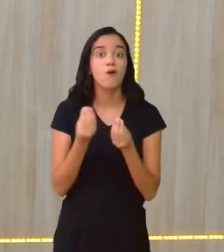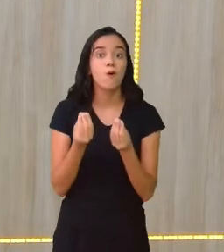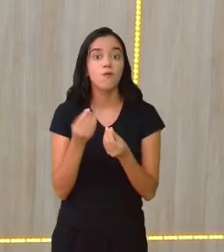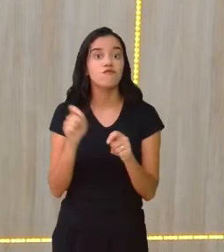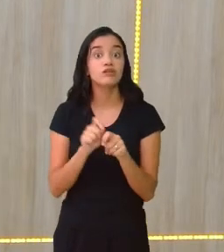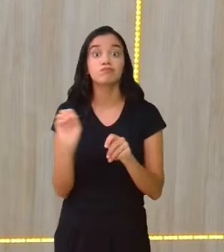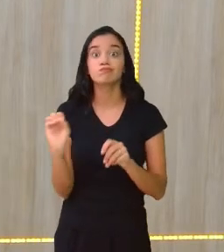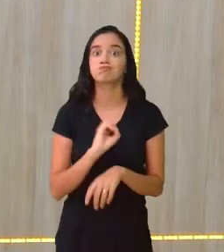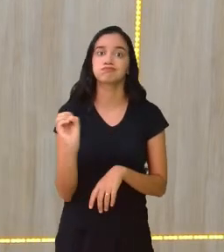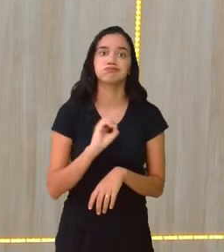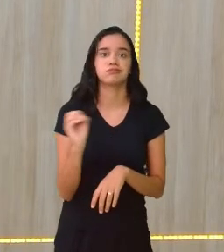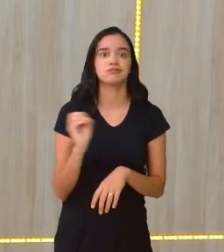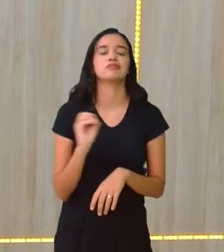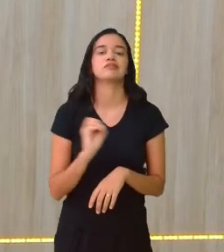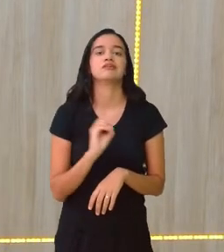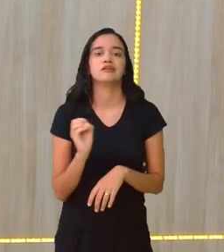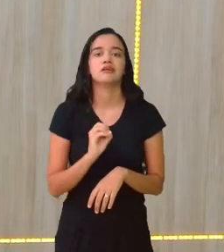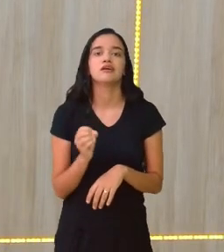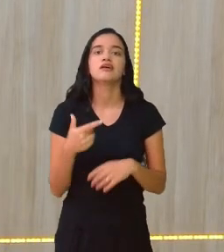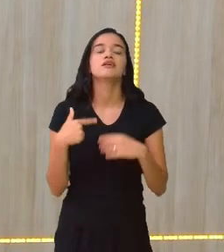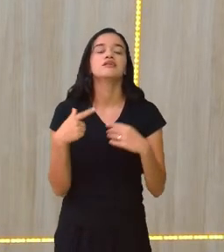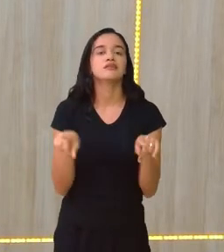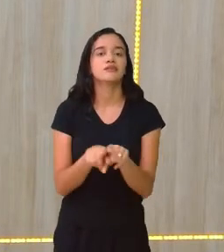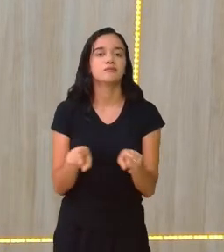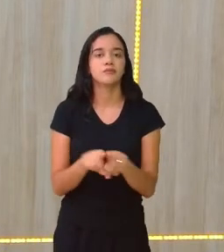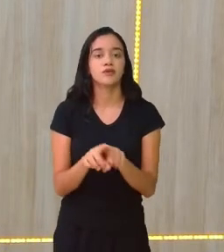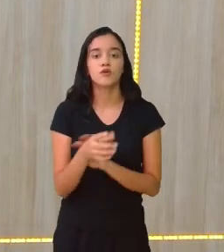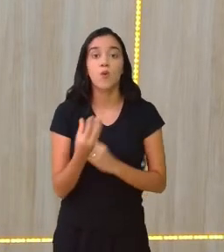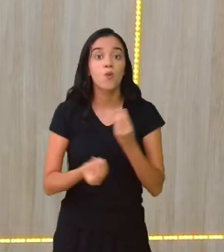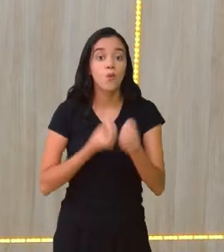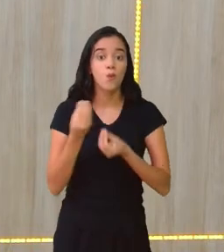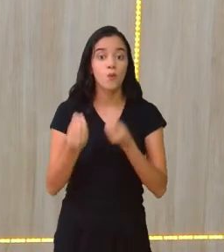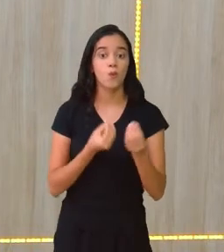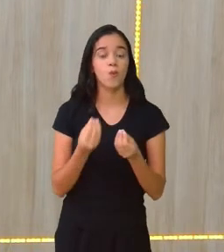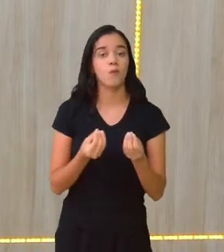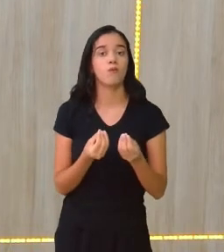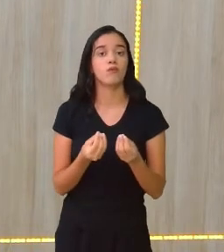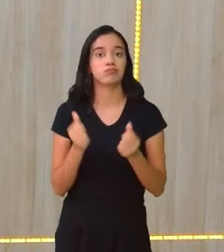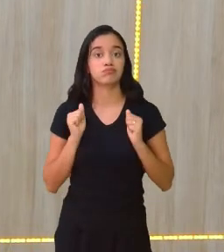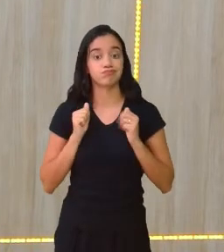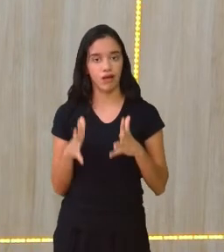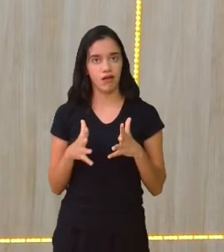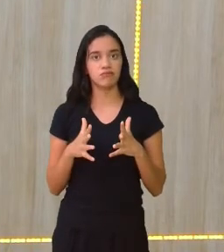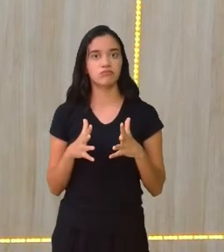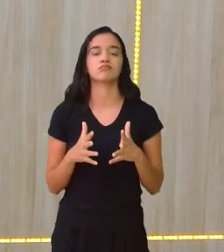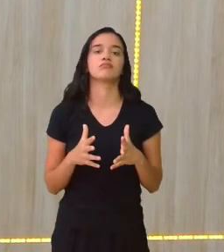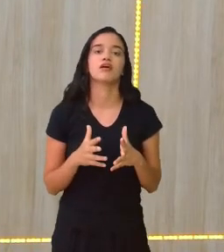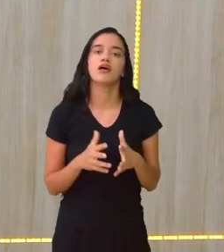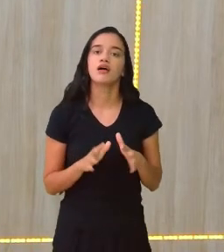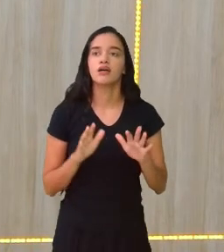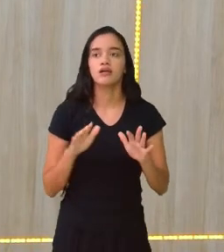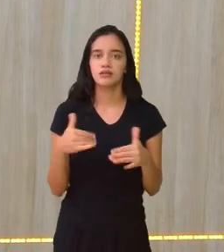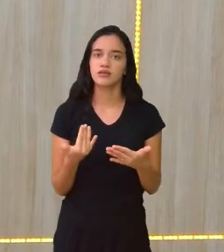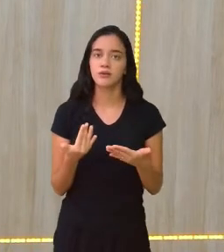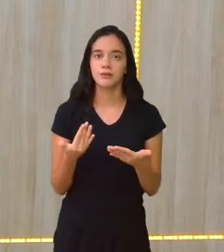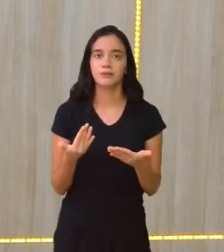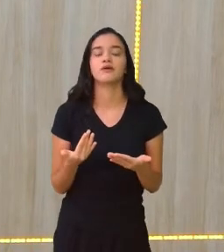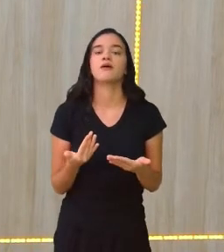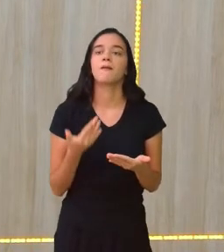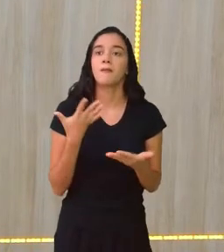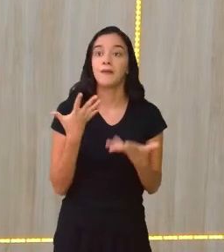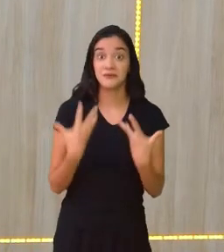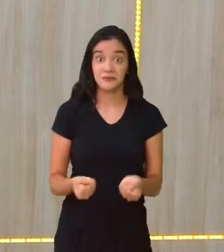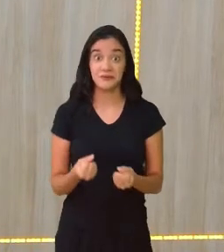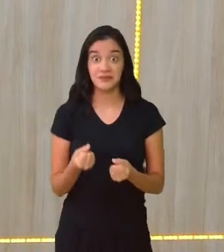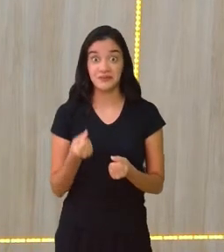né? A gente não sabe para onde ir, não sabe como agir, né? É isso que a professora Vanessa está passando aqui pra gente. Então, mas esse aí, vamos